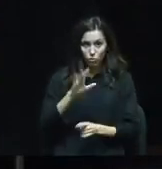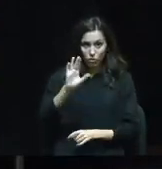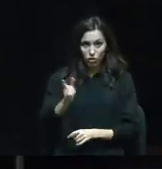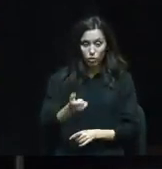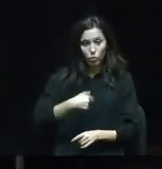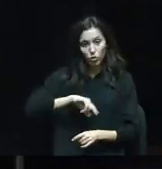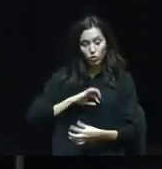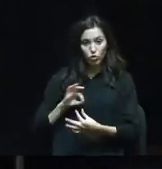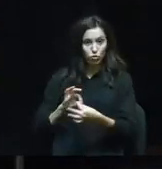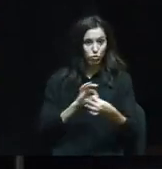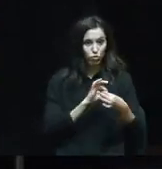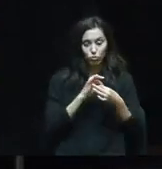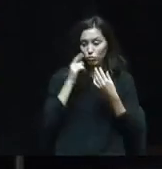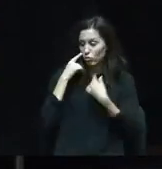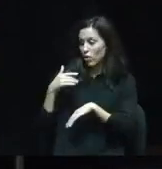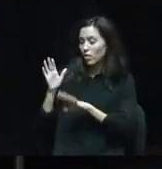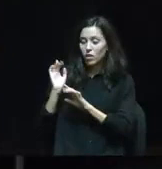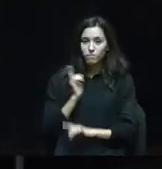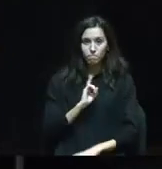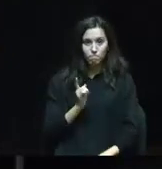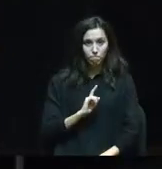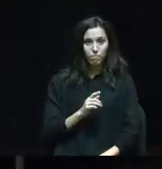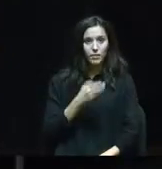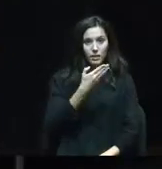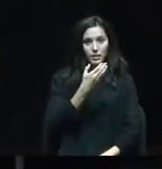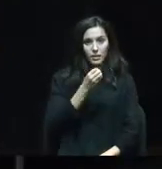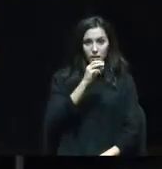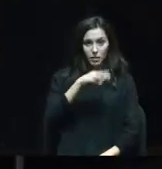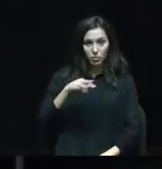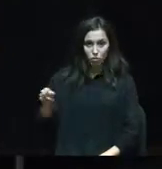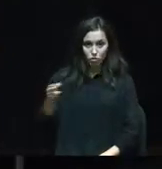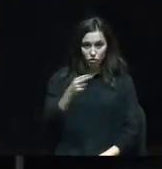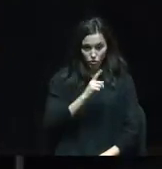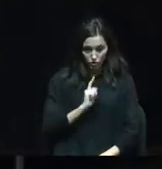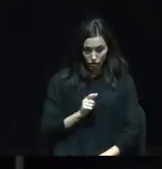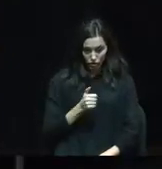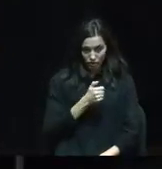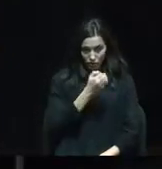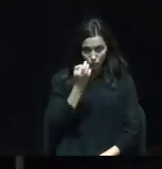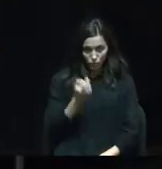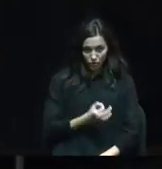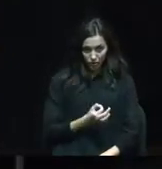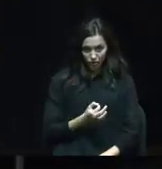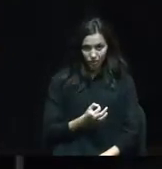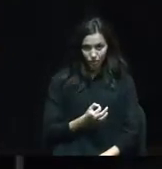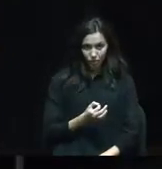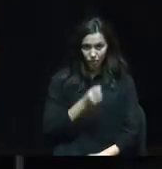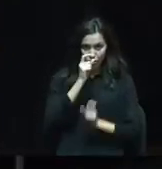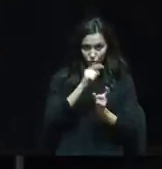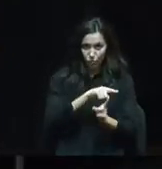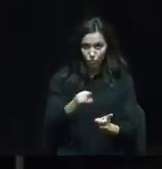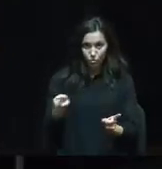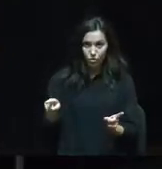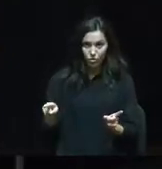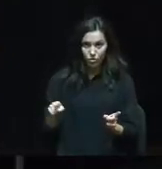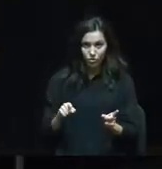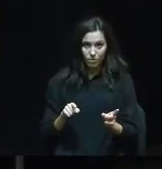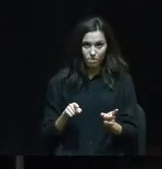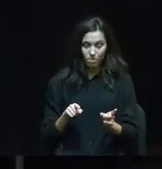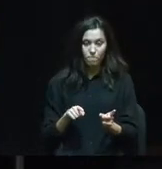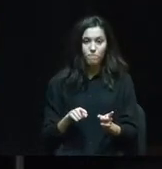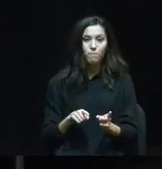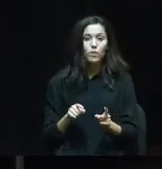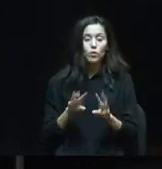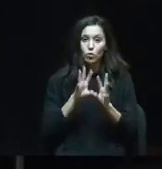não deixaremos ninguém para trás. Usar os 70 milhões de euros que representam estes 5% na cidade e nas suas pessoas. Por tudo